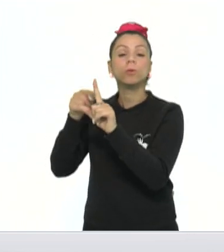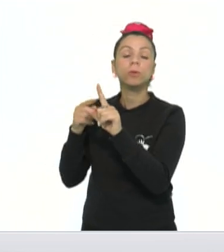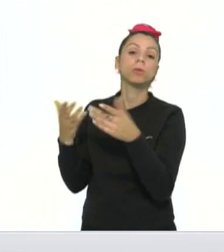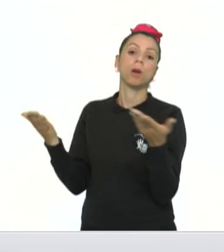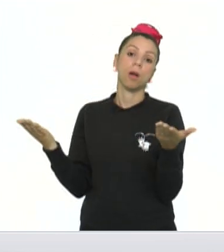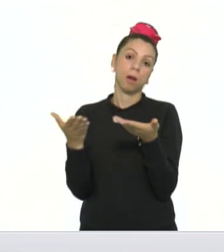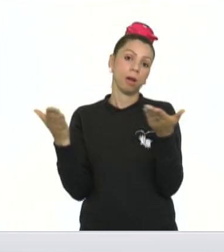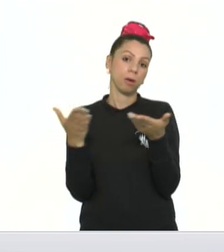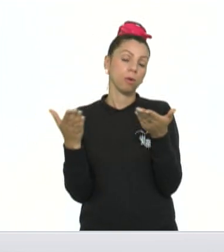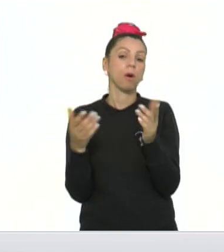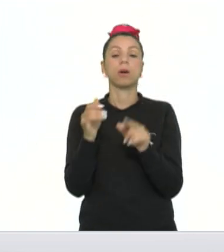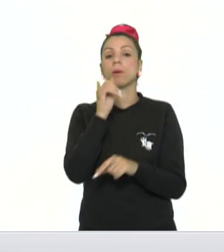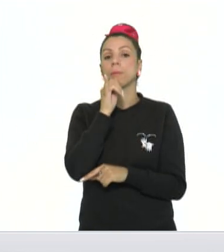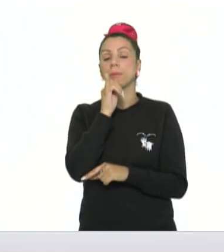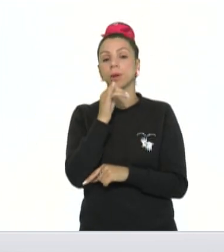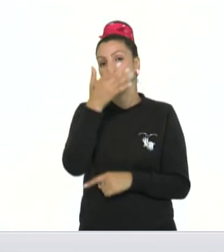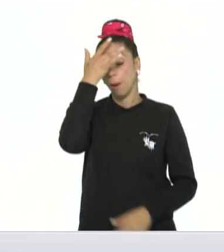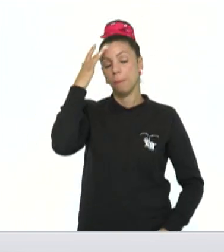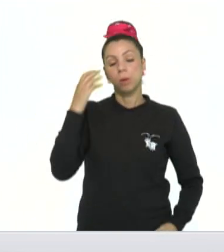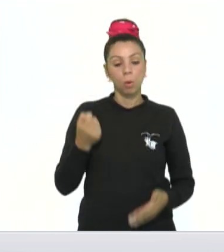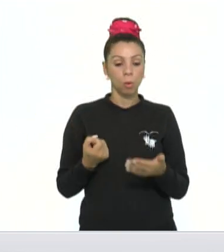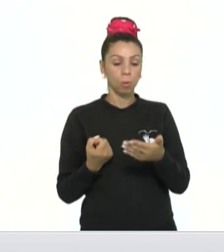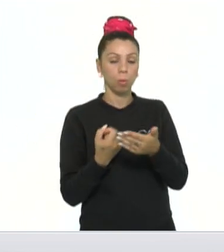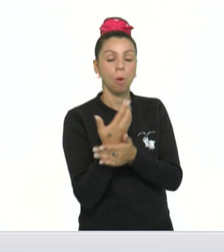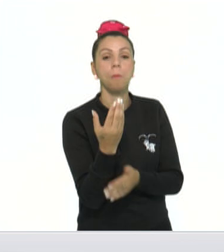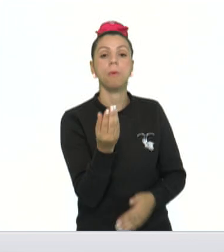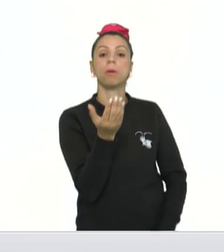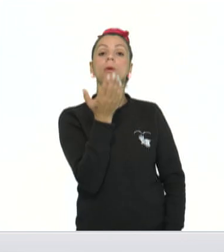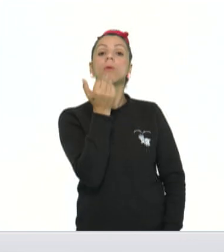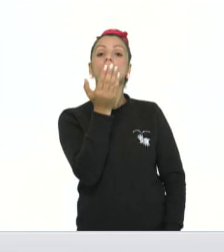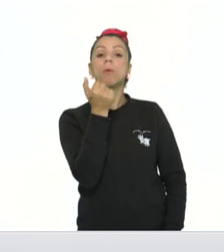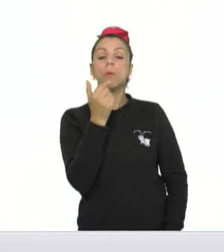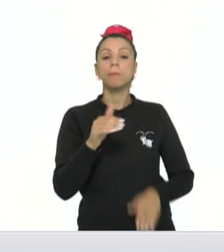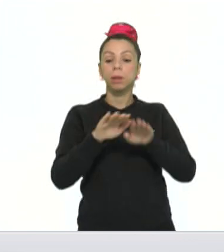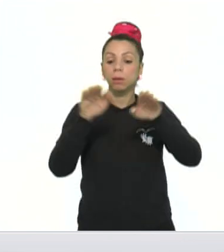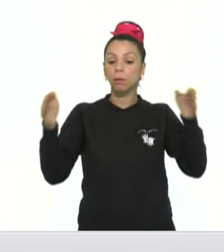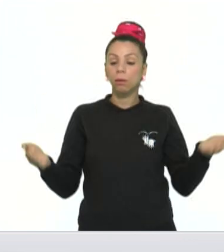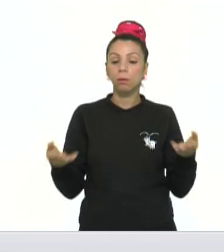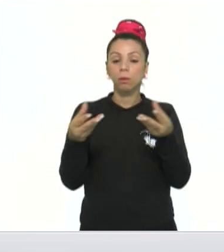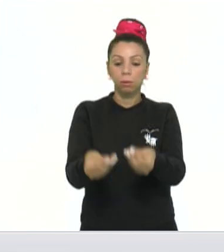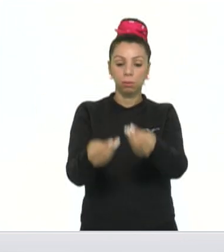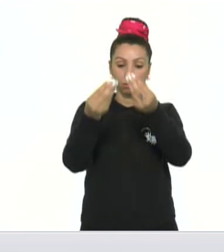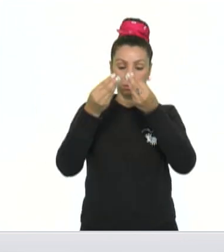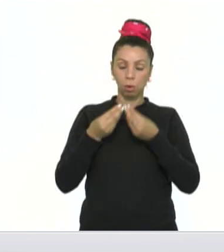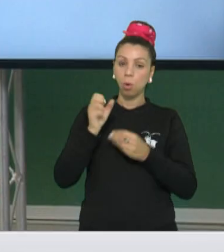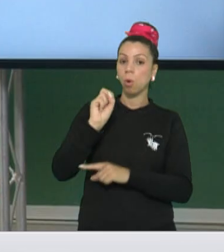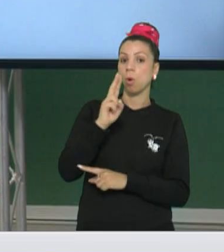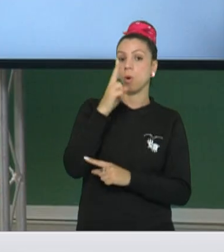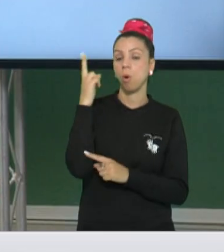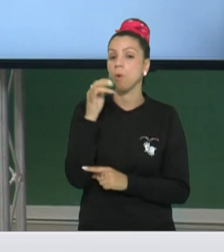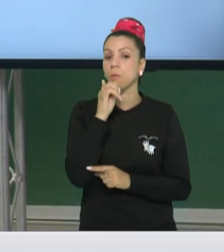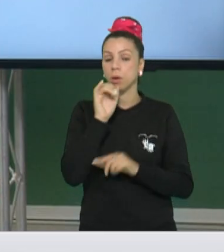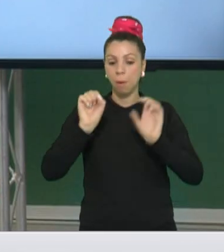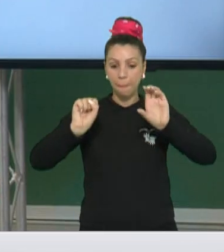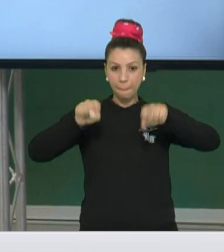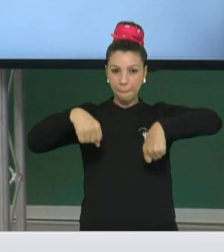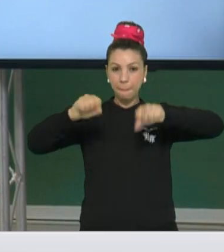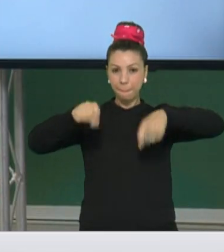no balcão ou os motoboys fazem a entrega na casa dos